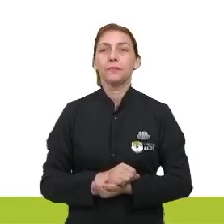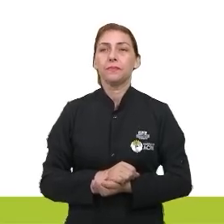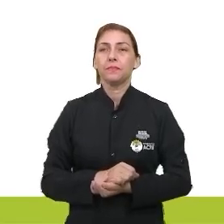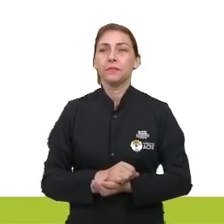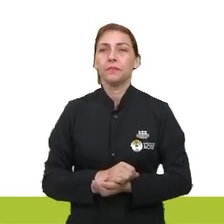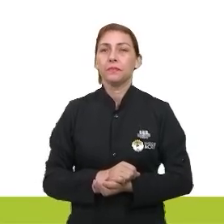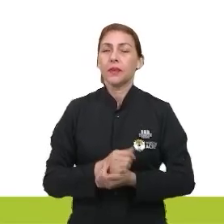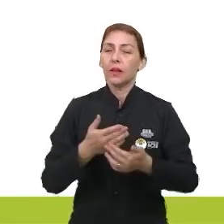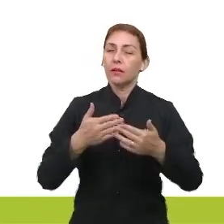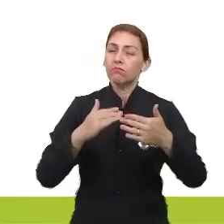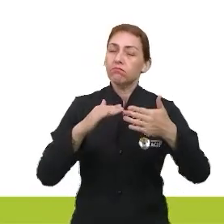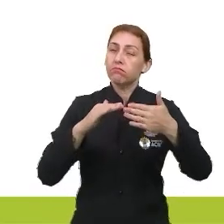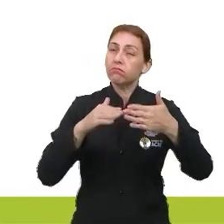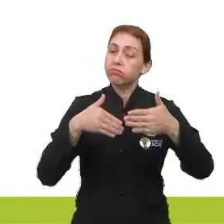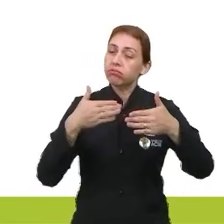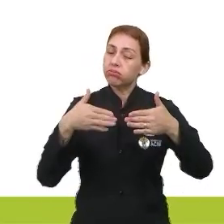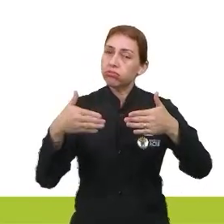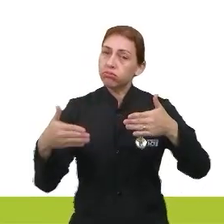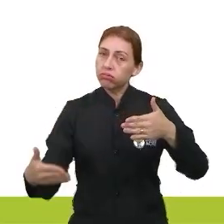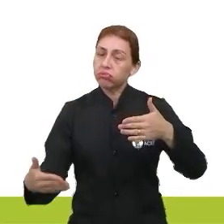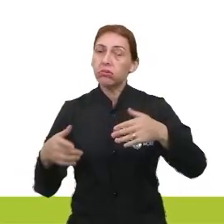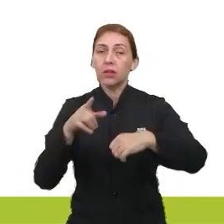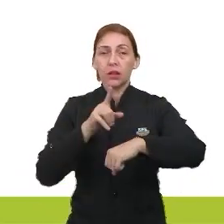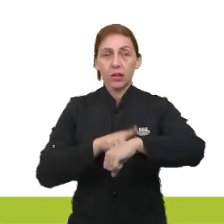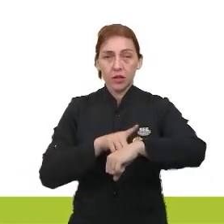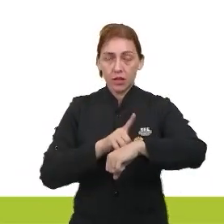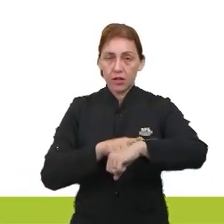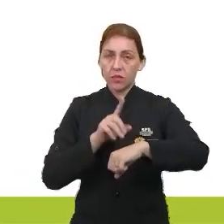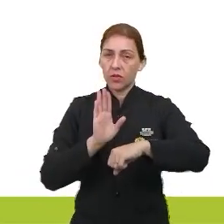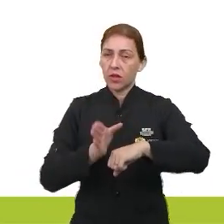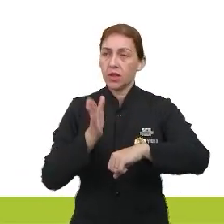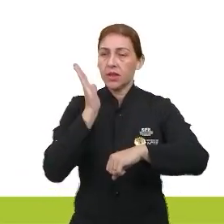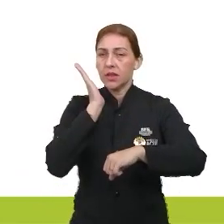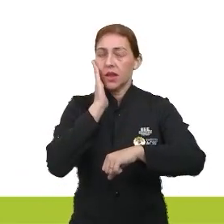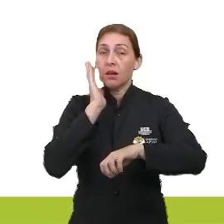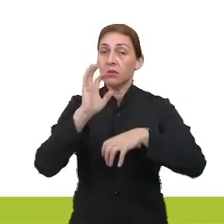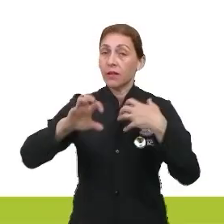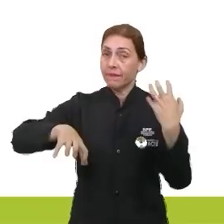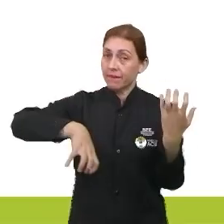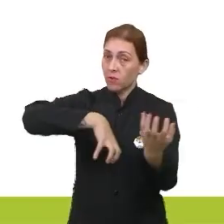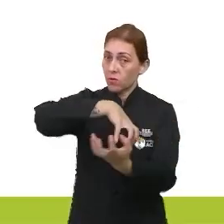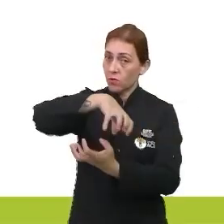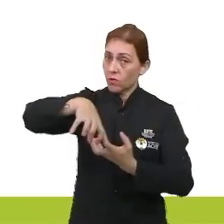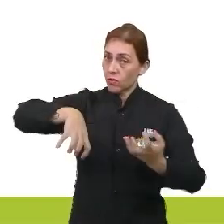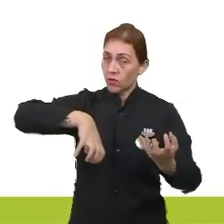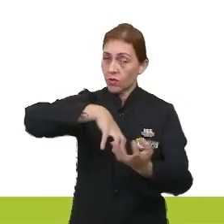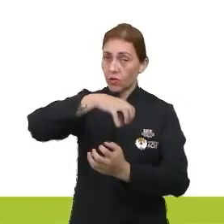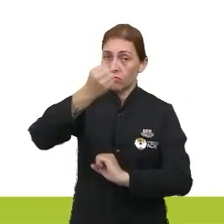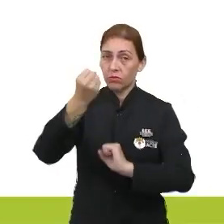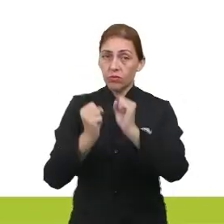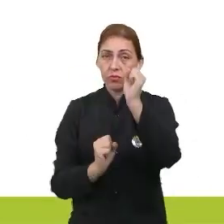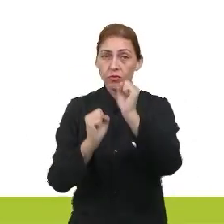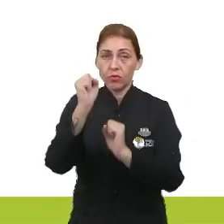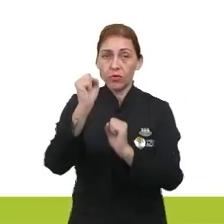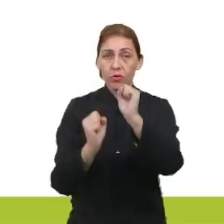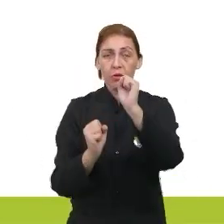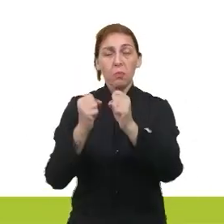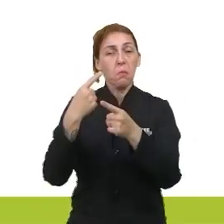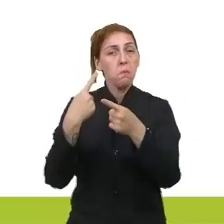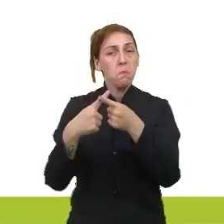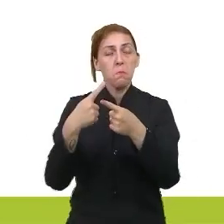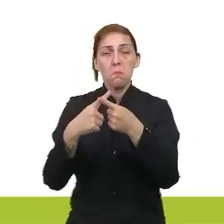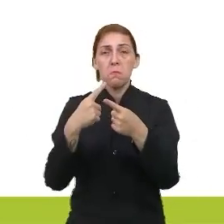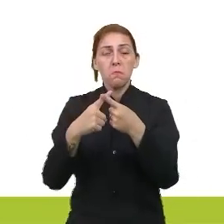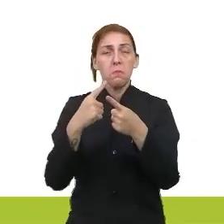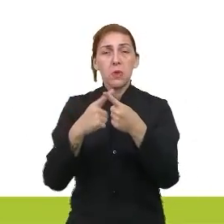Ao longo do tempo, e aí o nosso tema hoje, né, como você sabe, é revoluções industrial, porque não